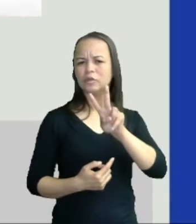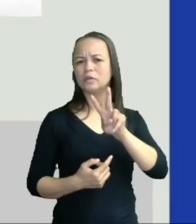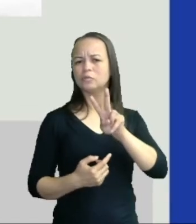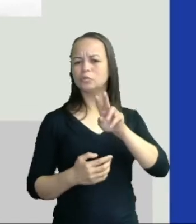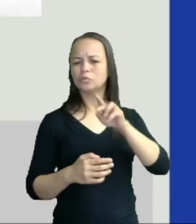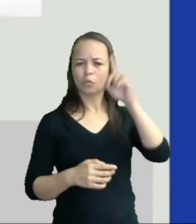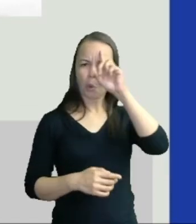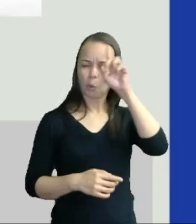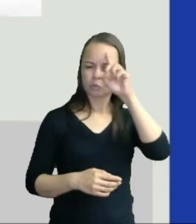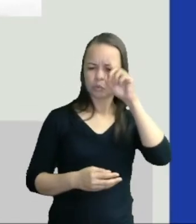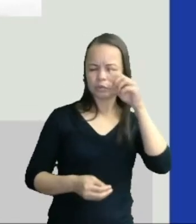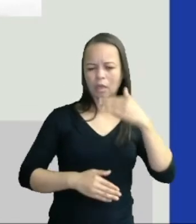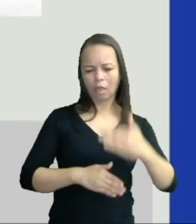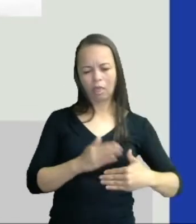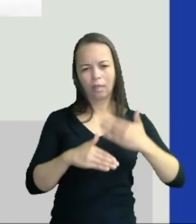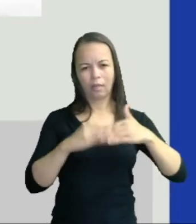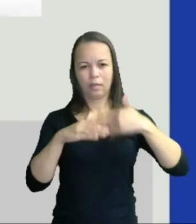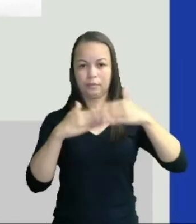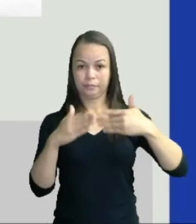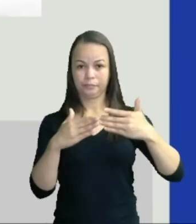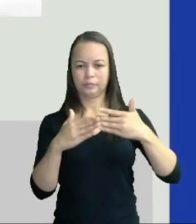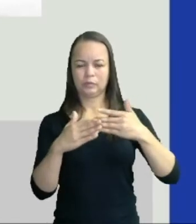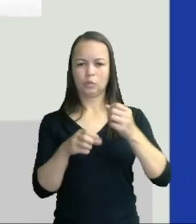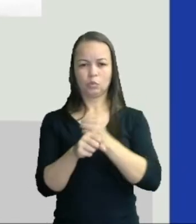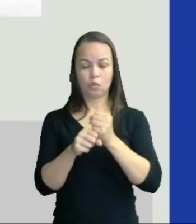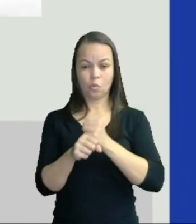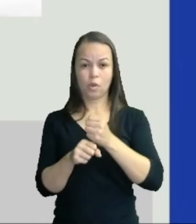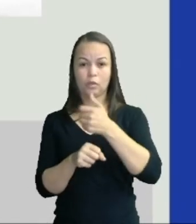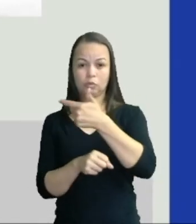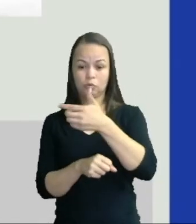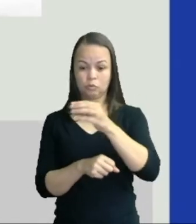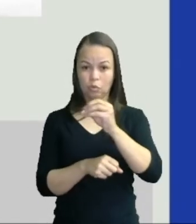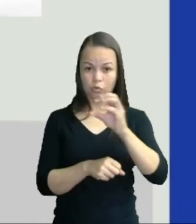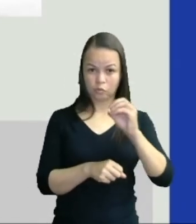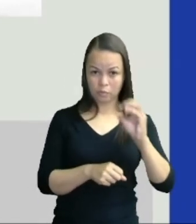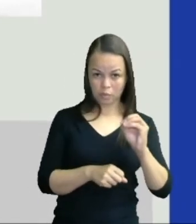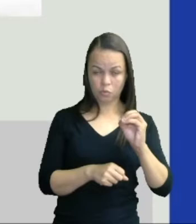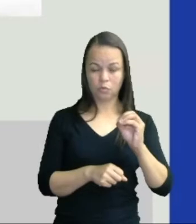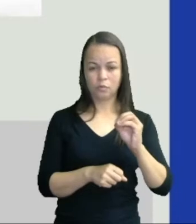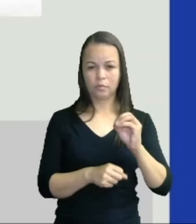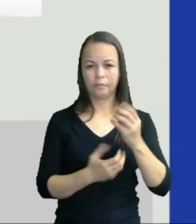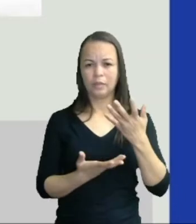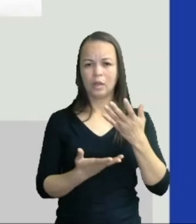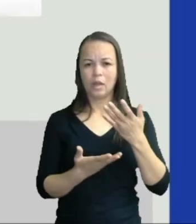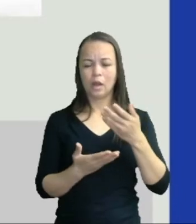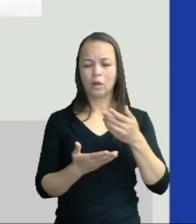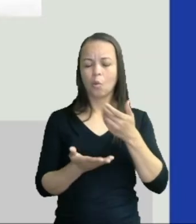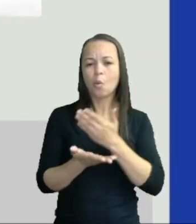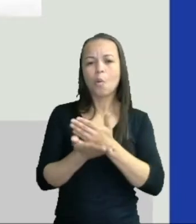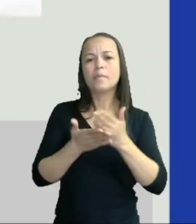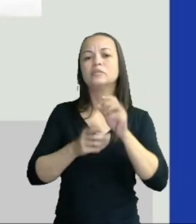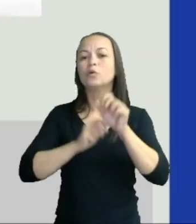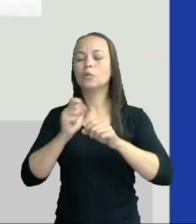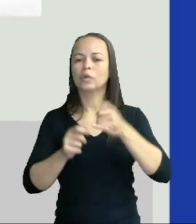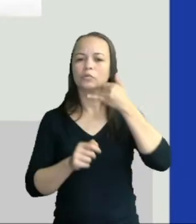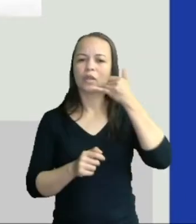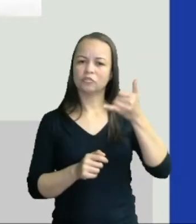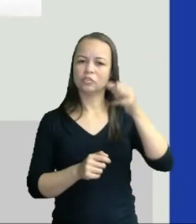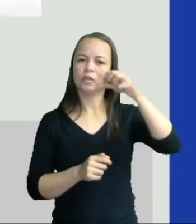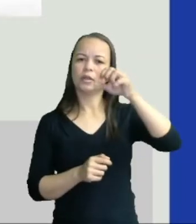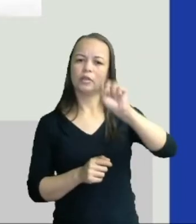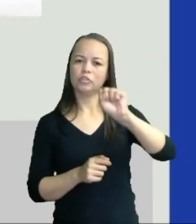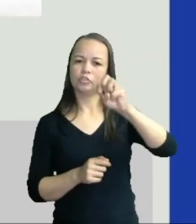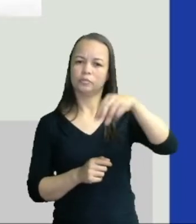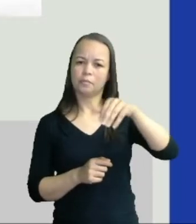apresentou ao mundo o primeiro celular, o Motorola Dynatac, em 3 de abril de 1974. Mas